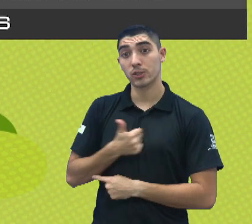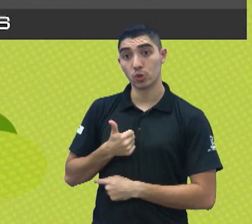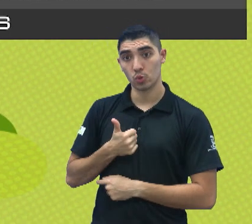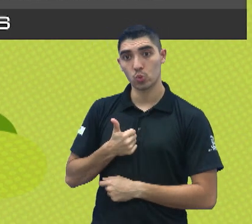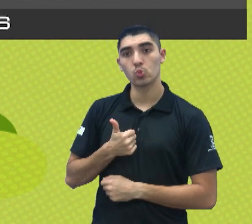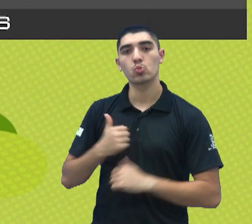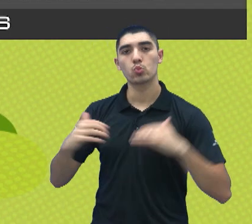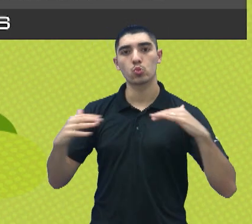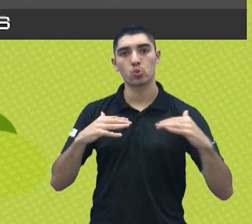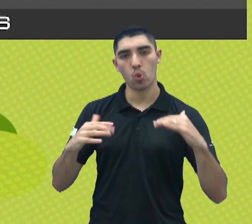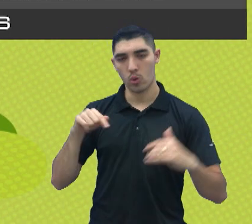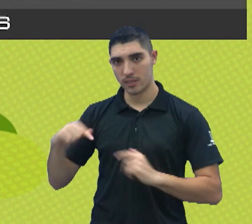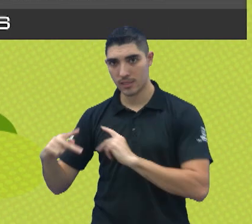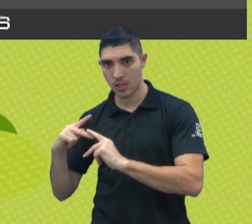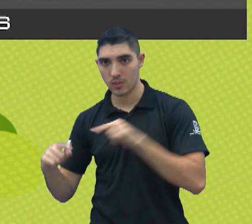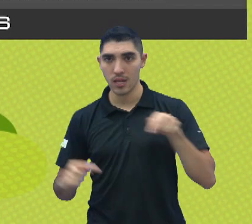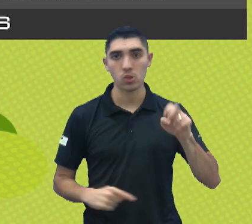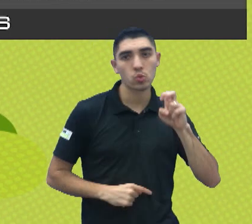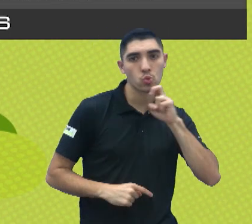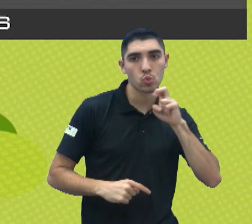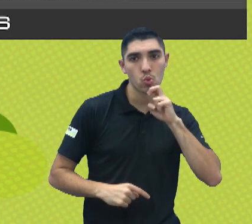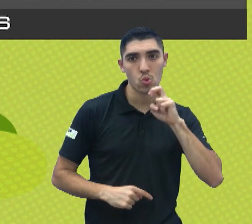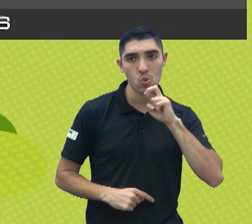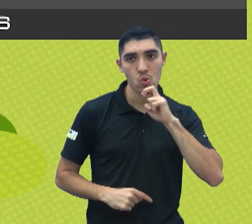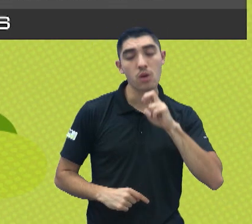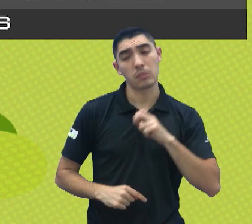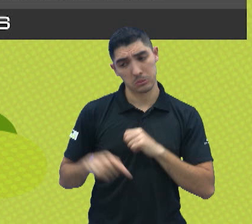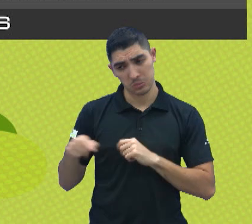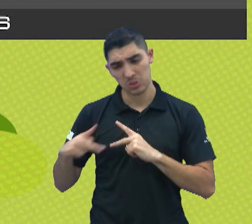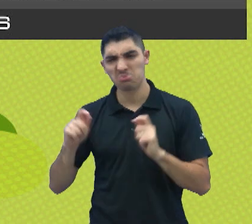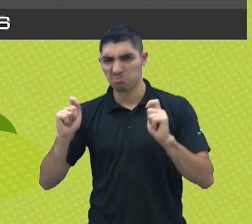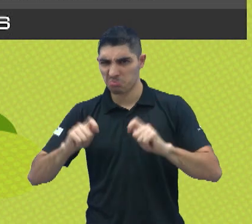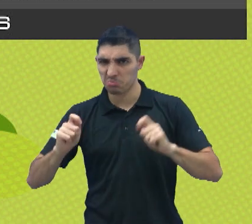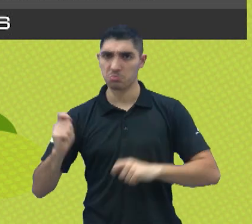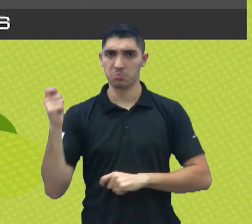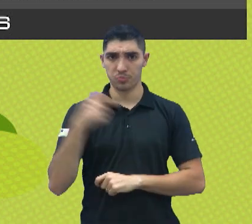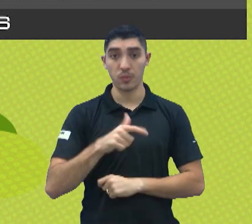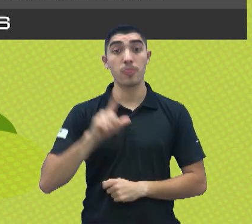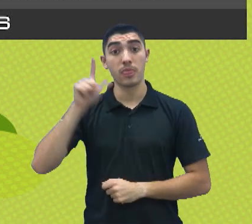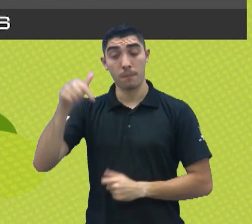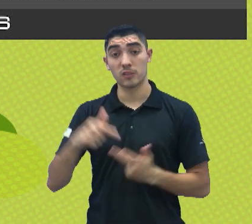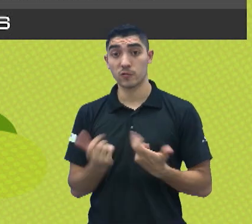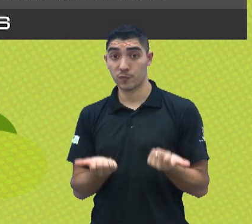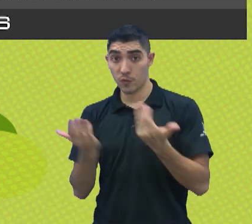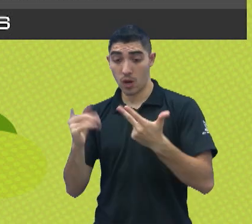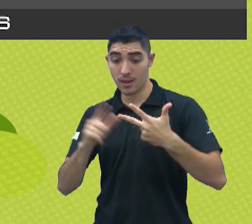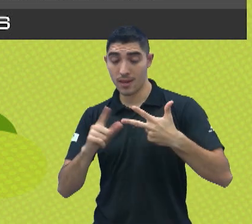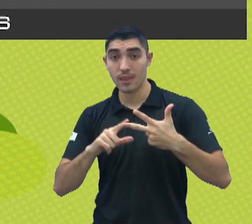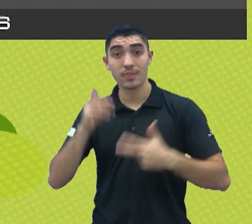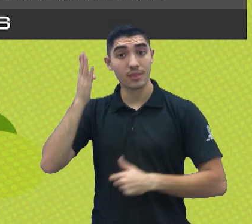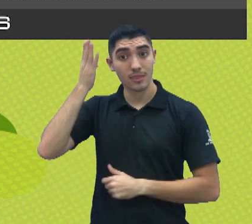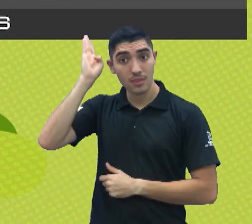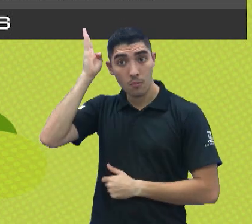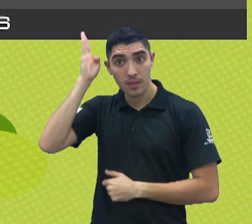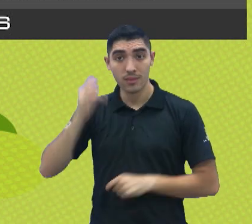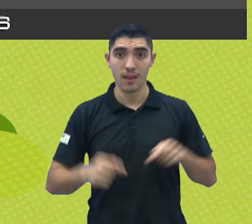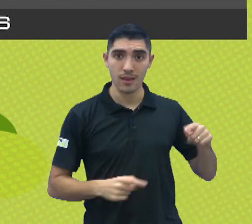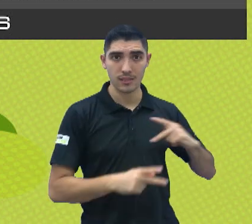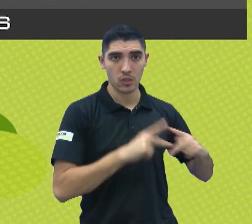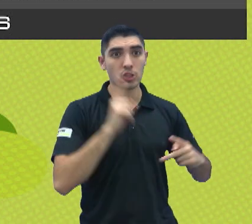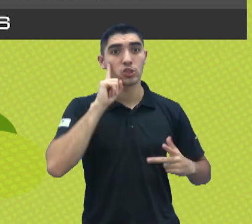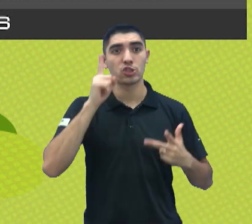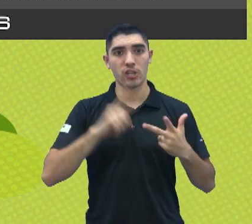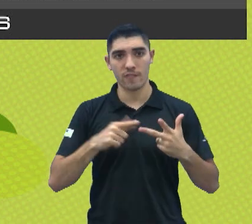o Pro Esporte de Sorocaba. O São José acaba sendo o favorito, depois sai para pegar o Taubaté no dia 23, e aí provavelmente a